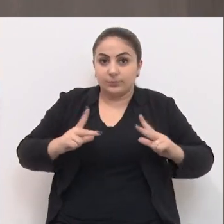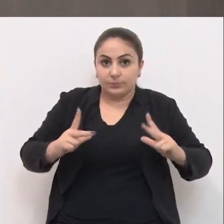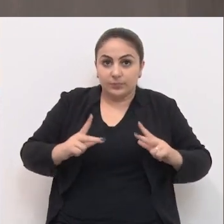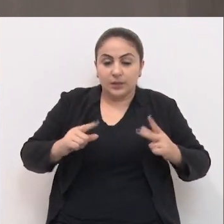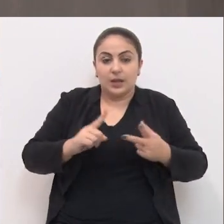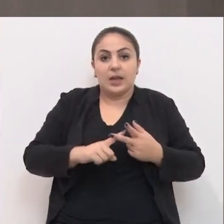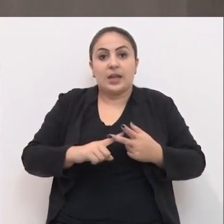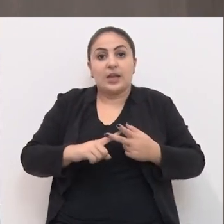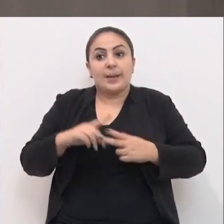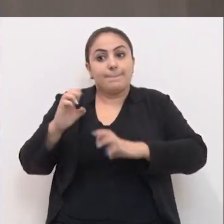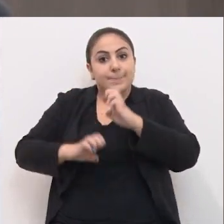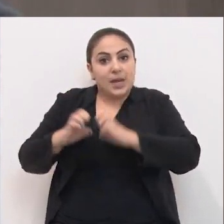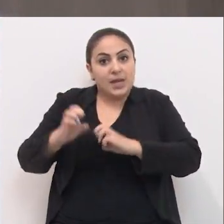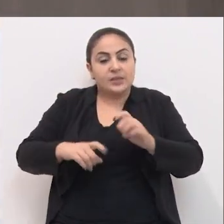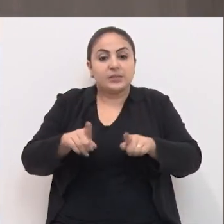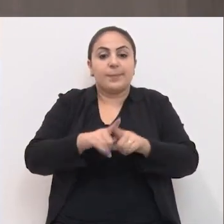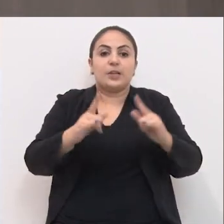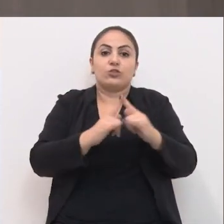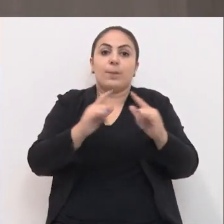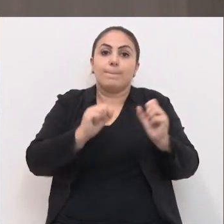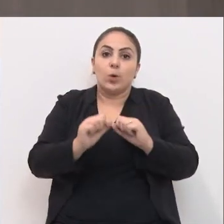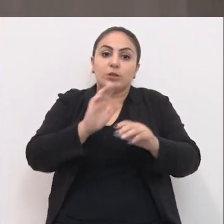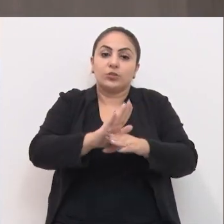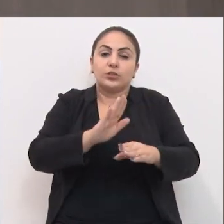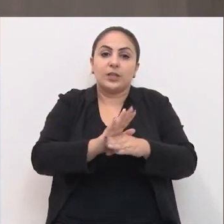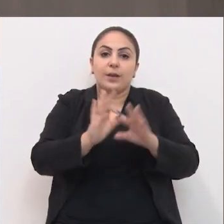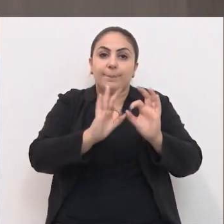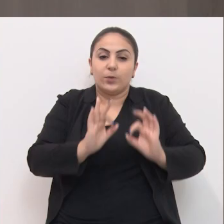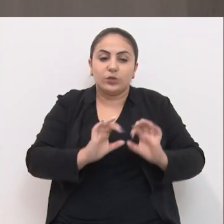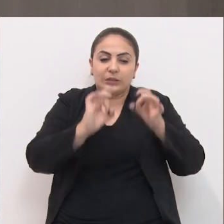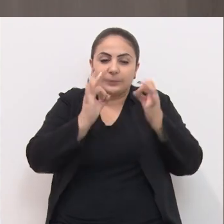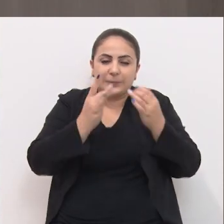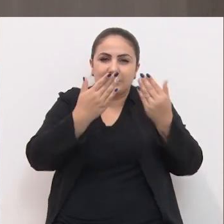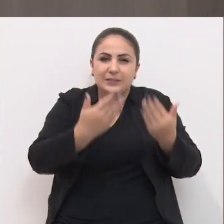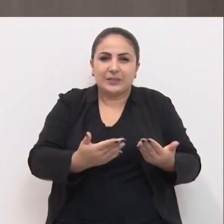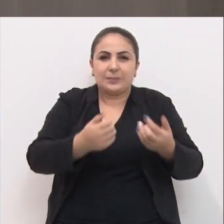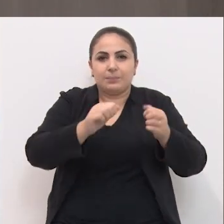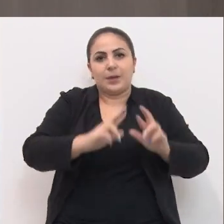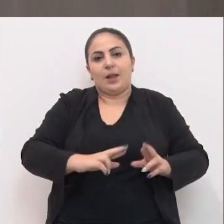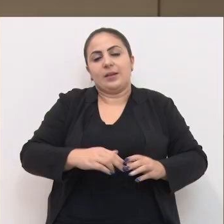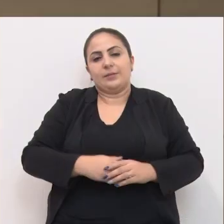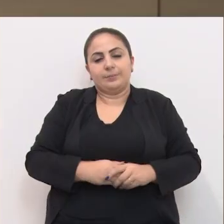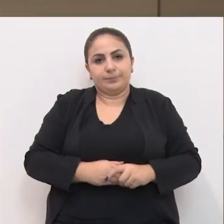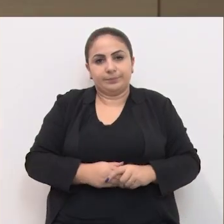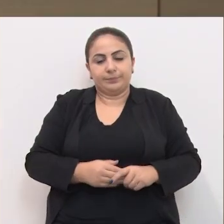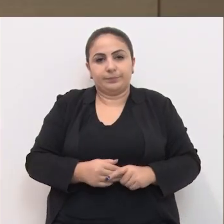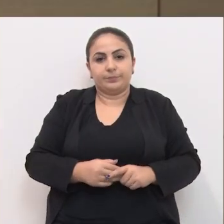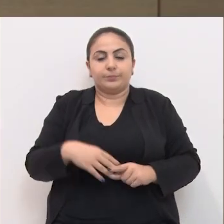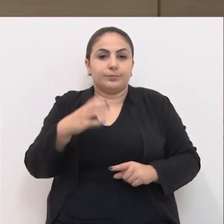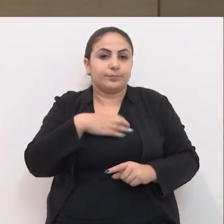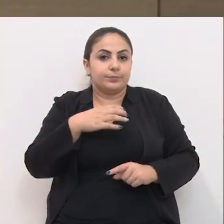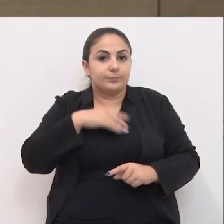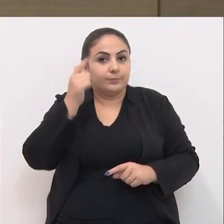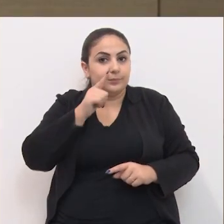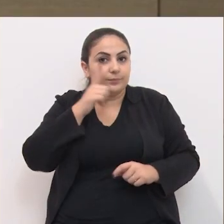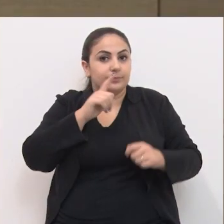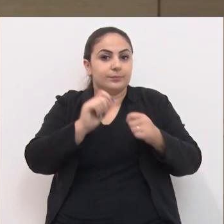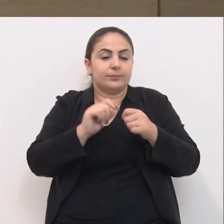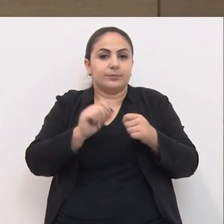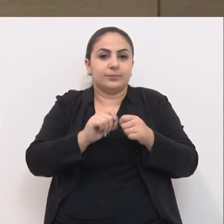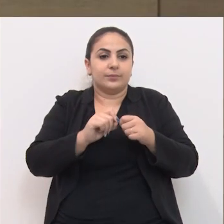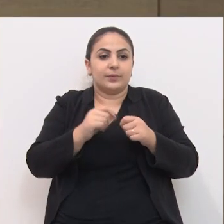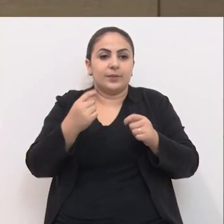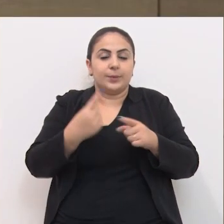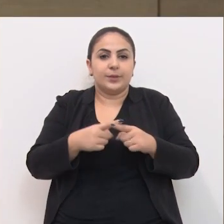dos vereadores optou pela derrubada de 2 vetos do Poder Executivo. Desta forma, será criado o Programa